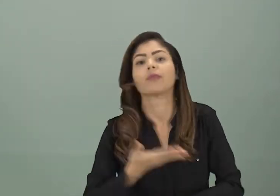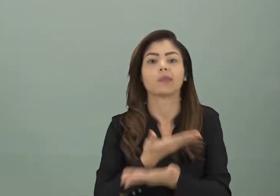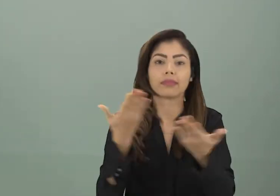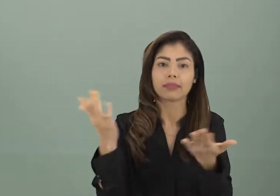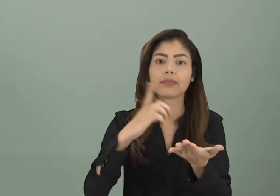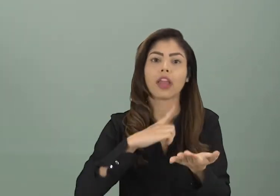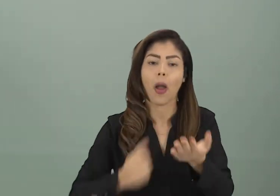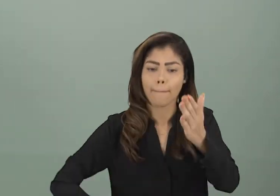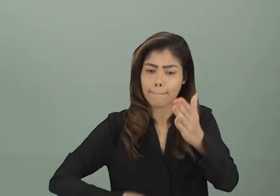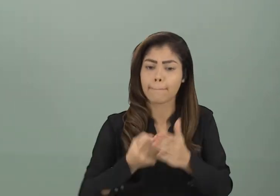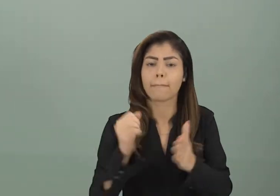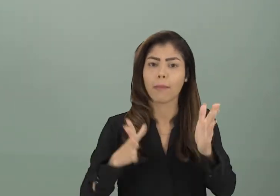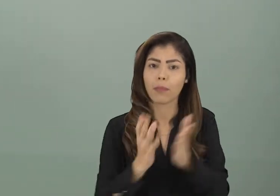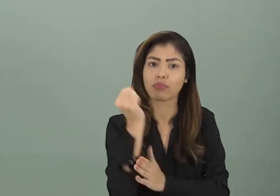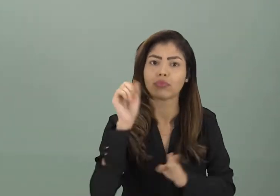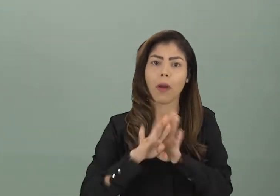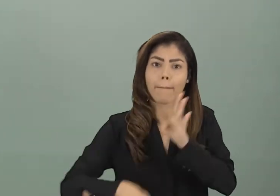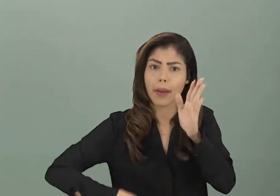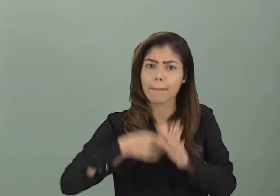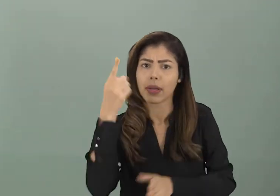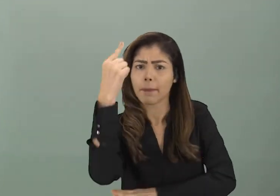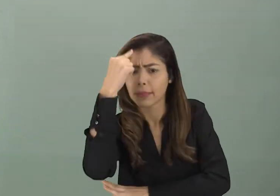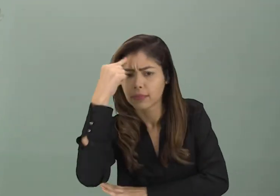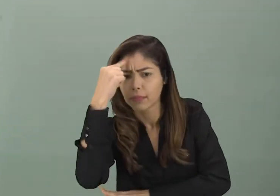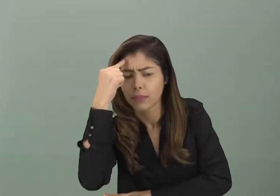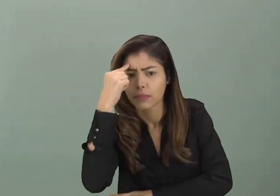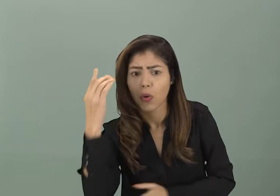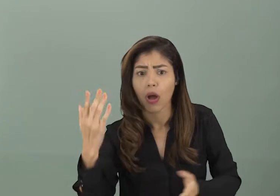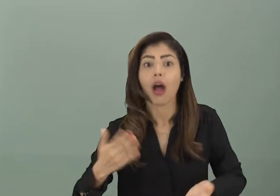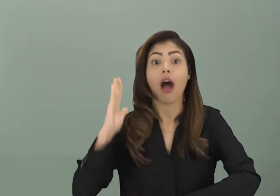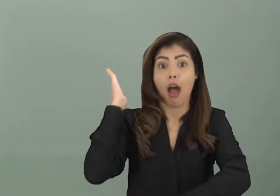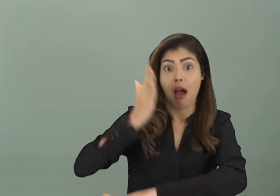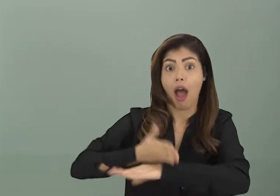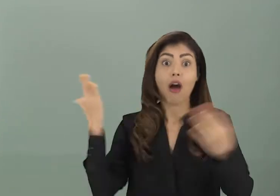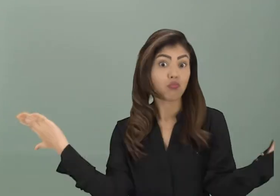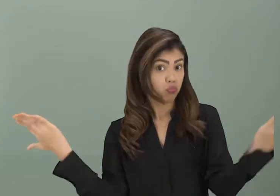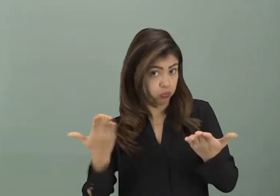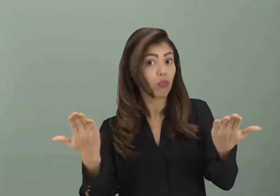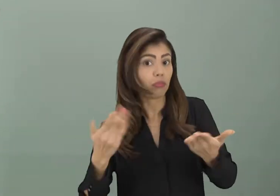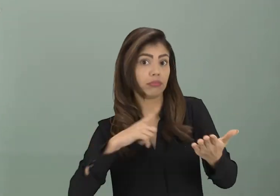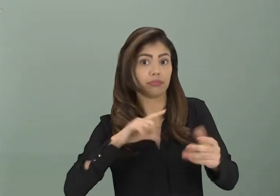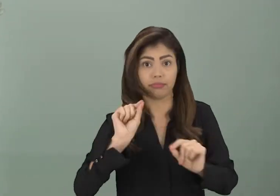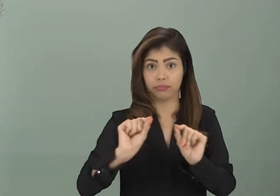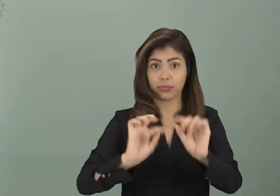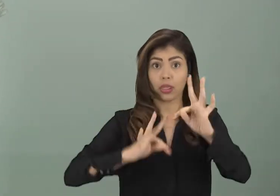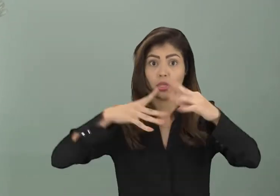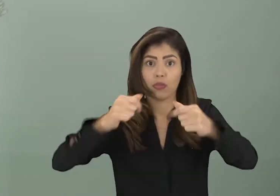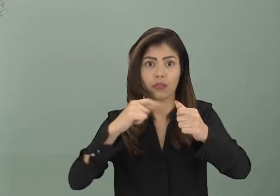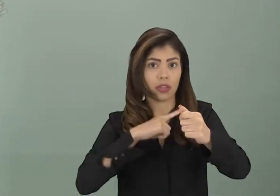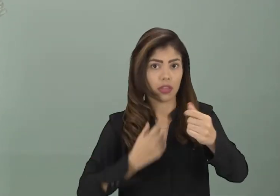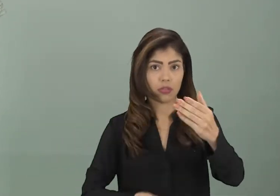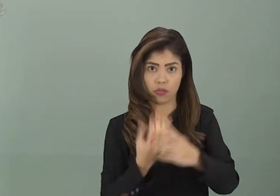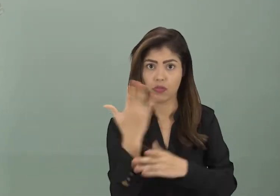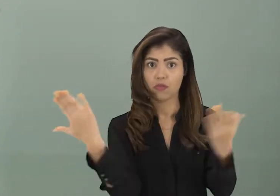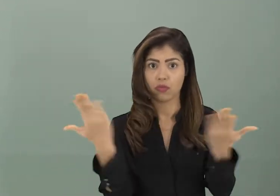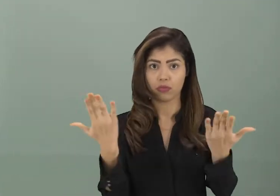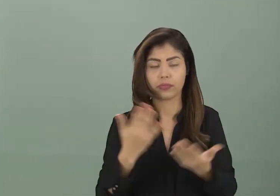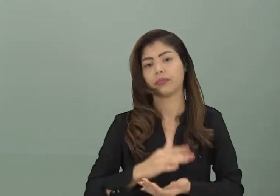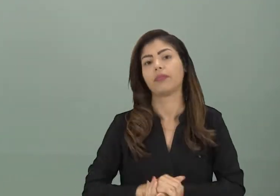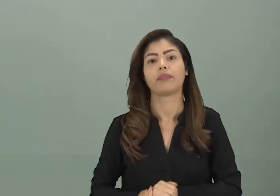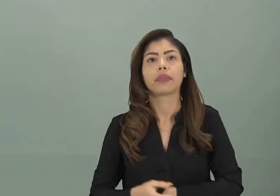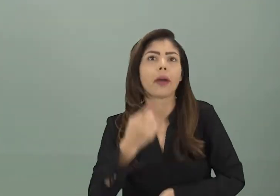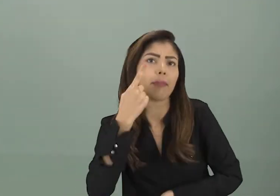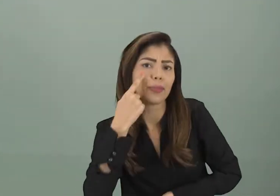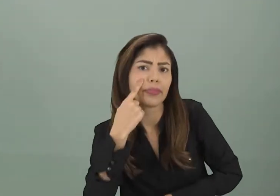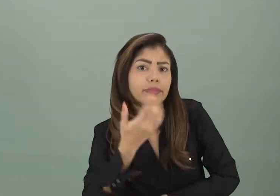os primeiros princípios para a realidade, para o mundo e para tudo o que existe. Esse primeiro olhar que